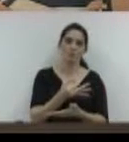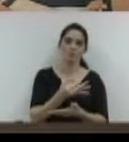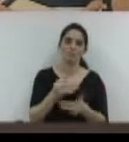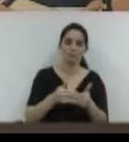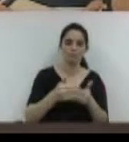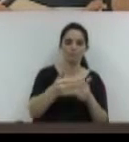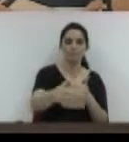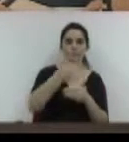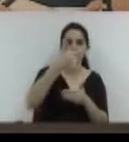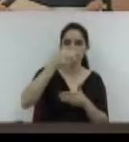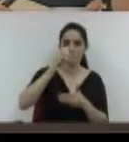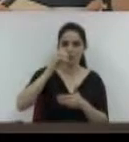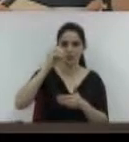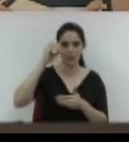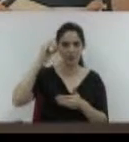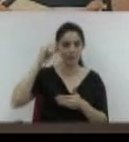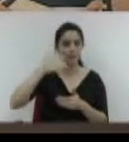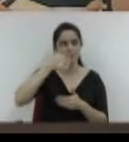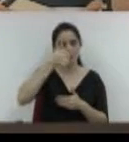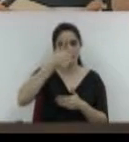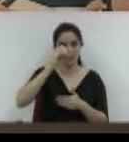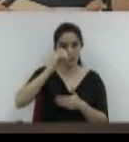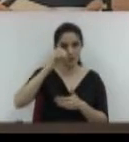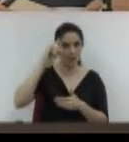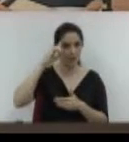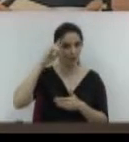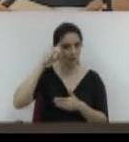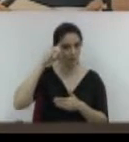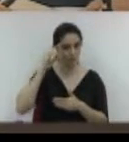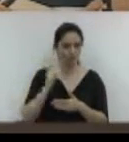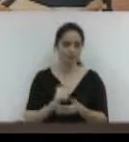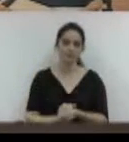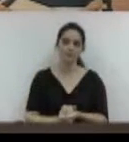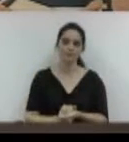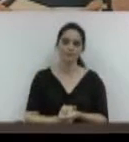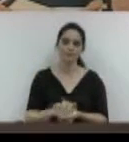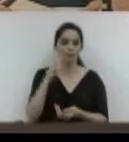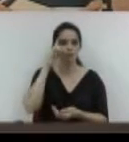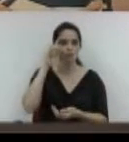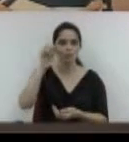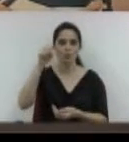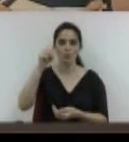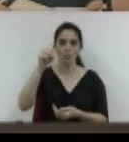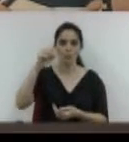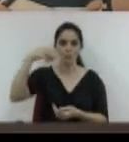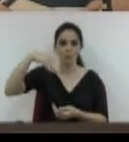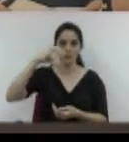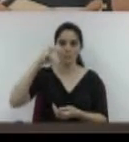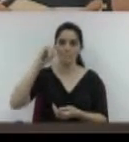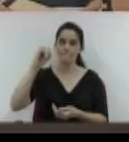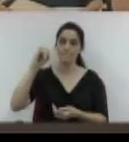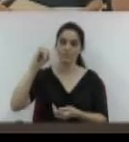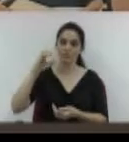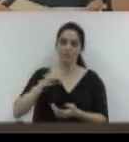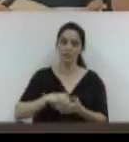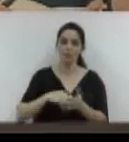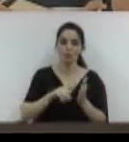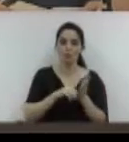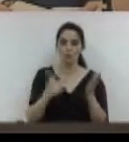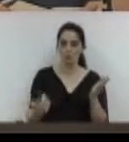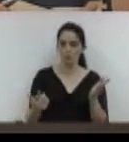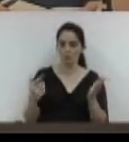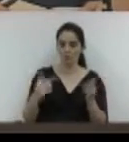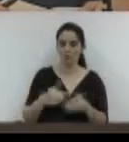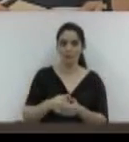dias, tendo sido o mandato cumprido aos 18 de março de 2015, folhas 14/15 e